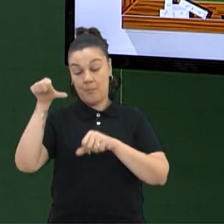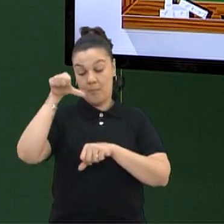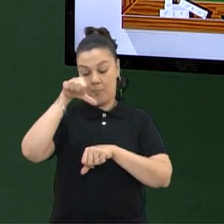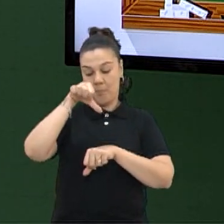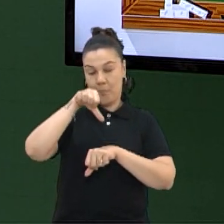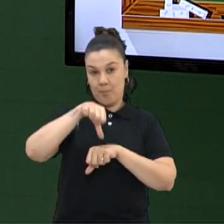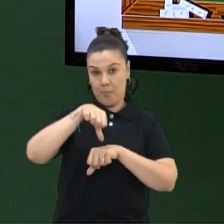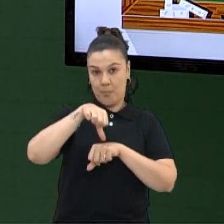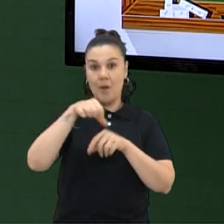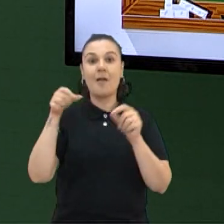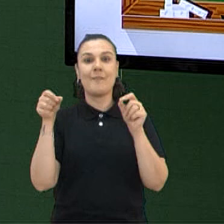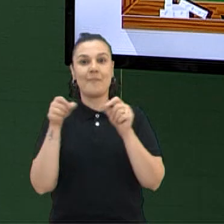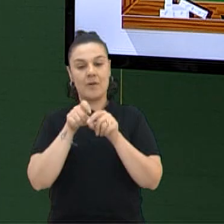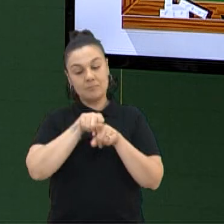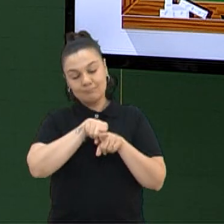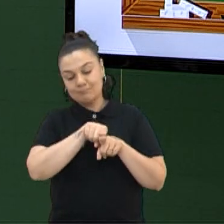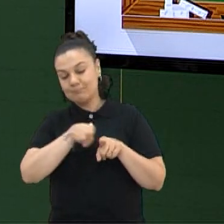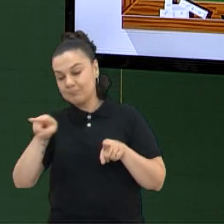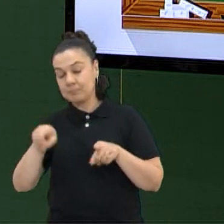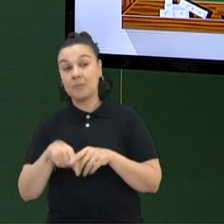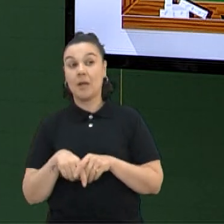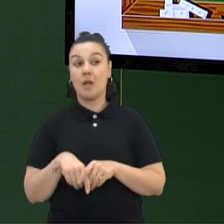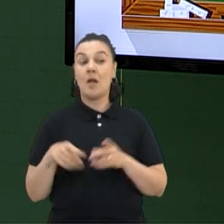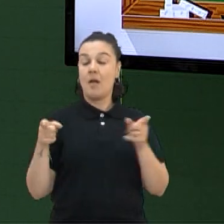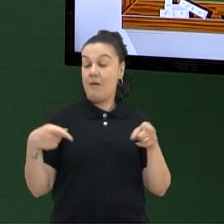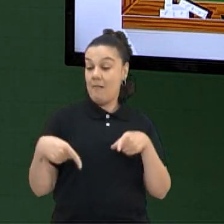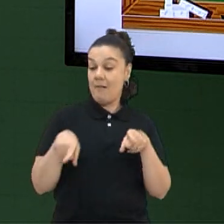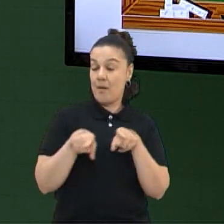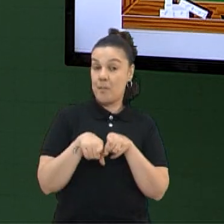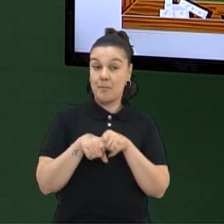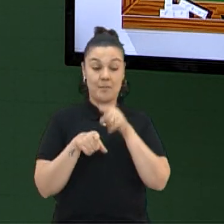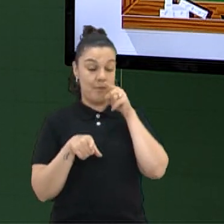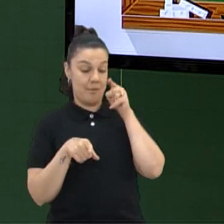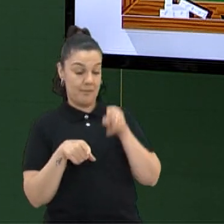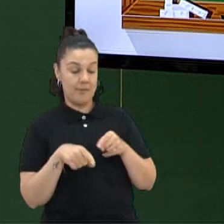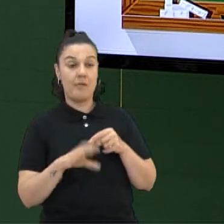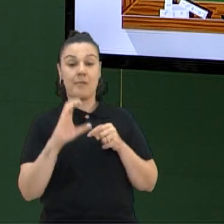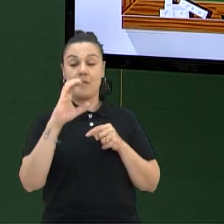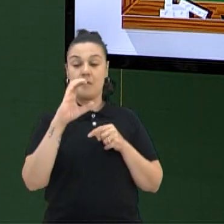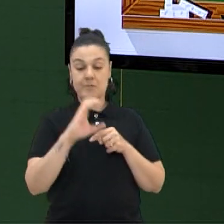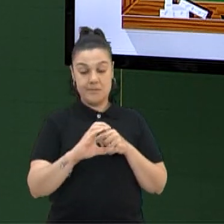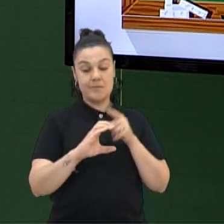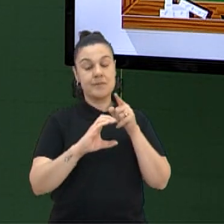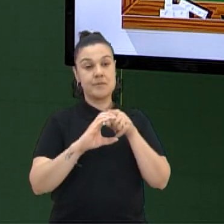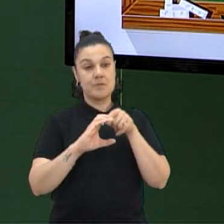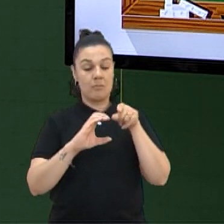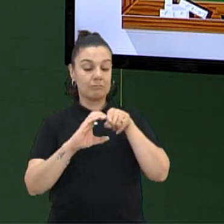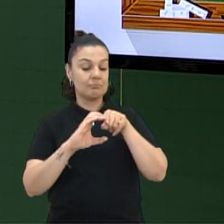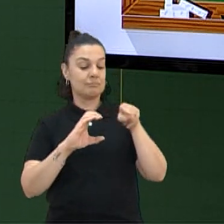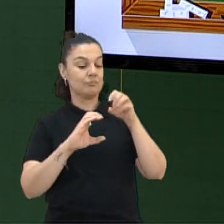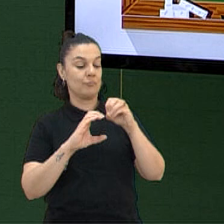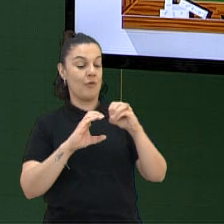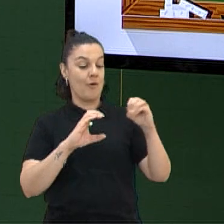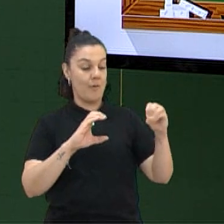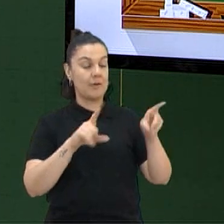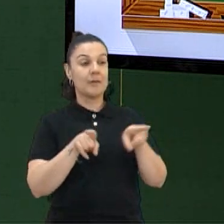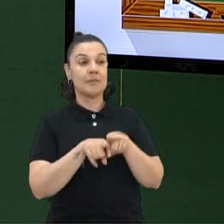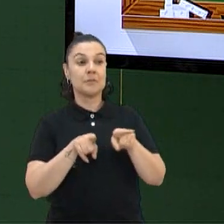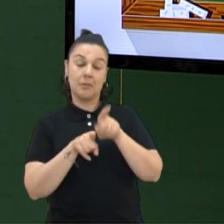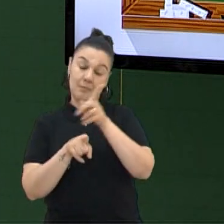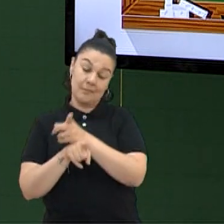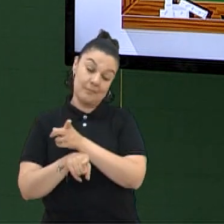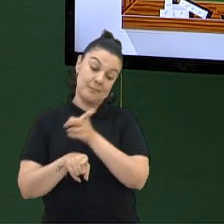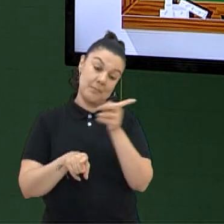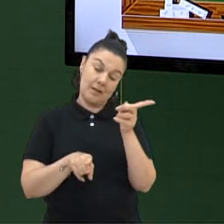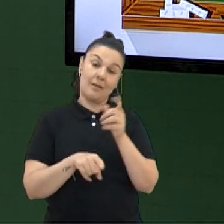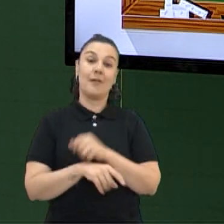porque cria esse vetor. A mesma coisa aqui. Esse carbono com esse oxigênio também cria um vetor,